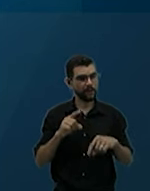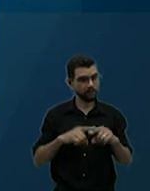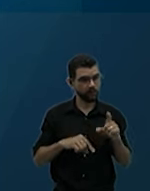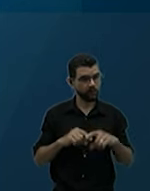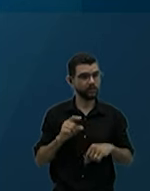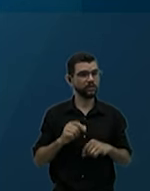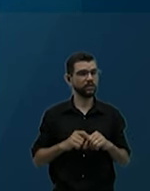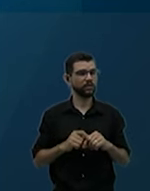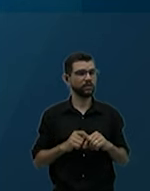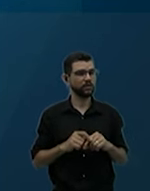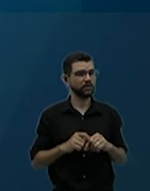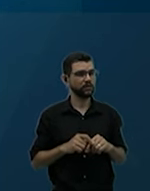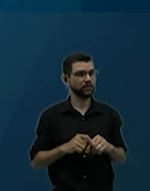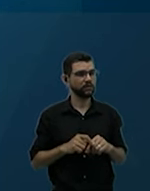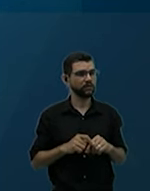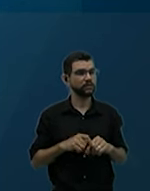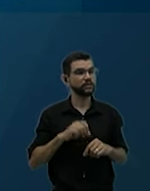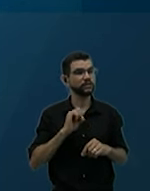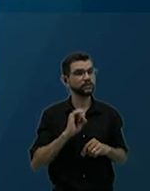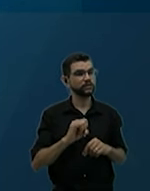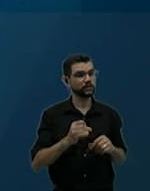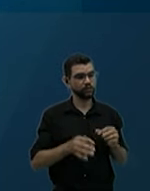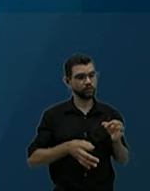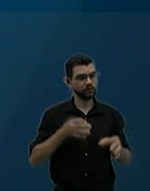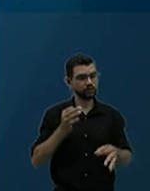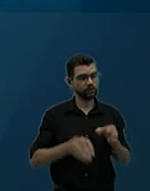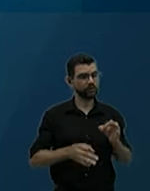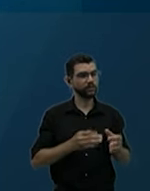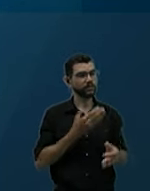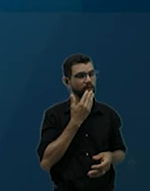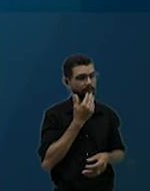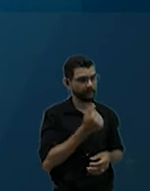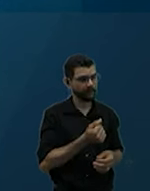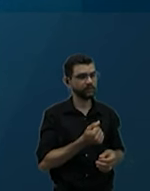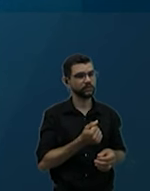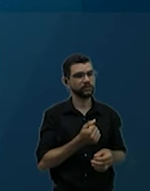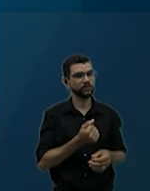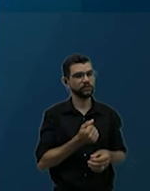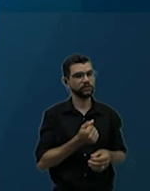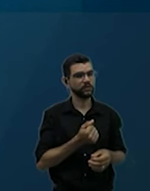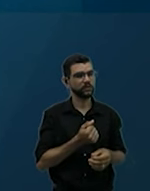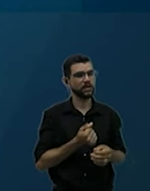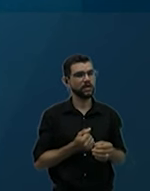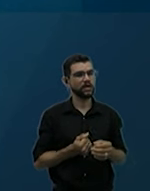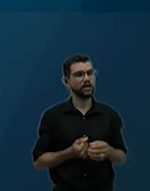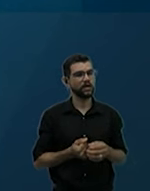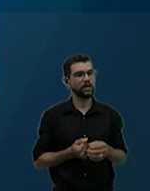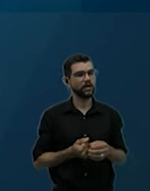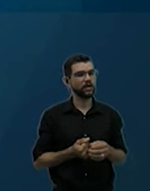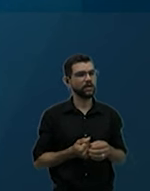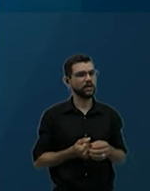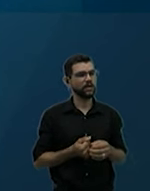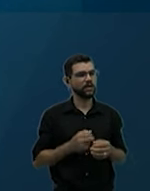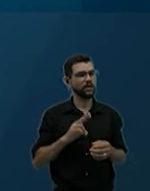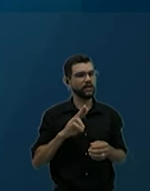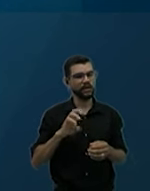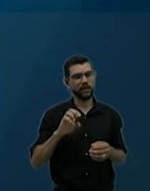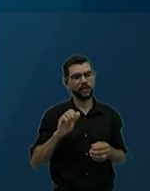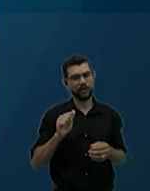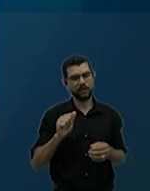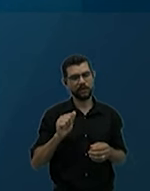Se judicialmente o que se está pedindo é reparação imaterial, extra-patrimonial, ou por assim dizer,